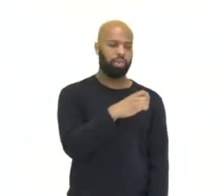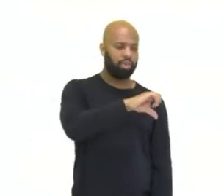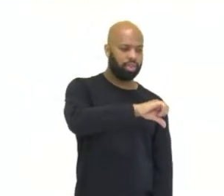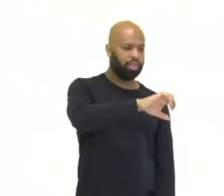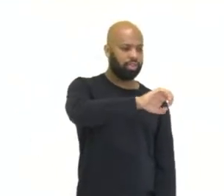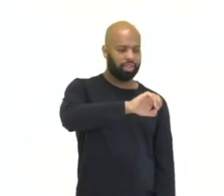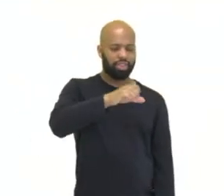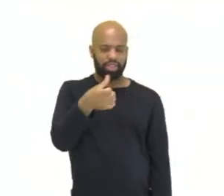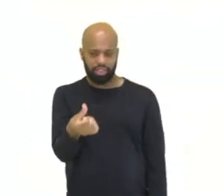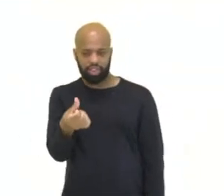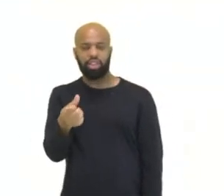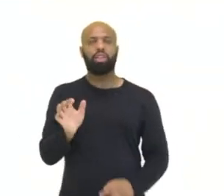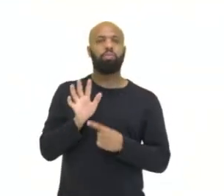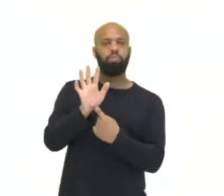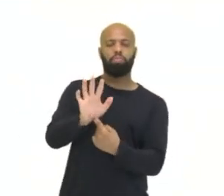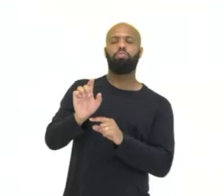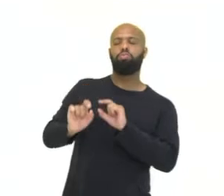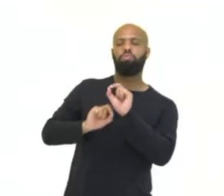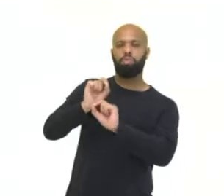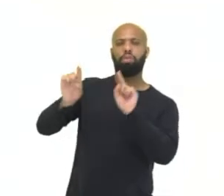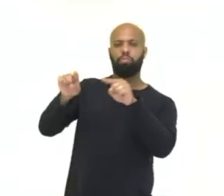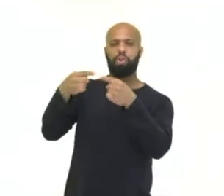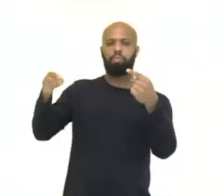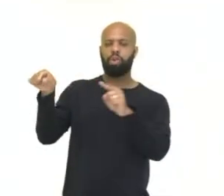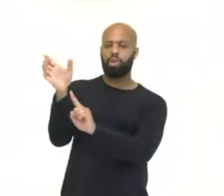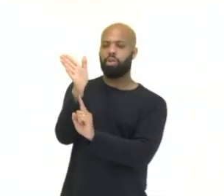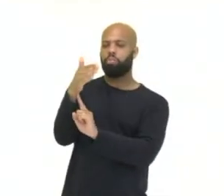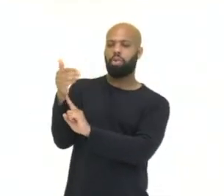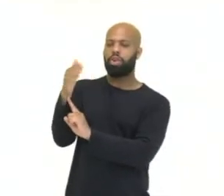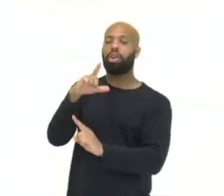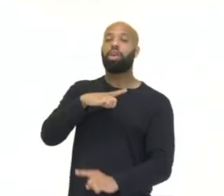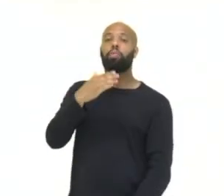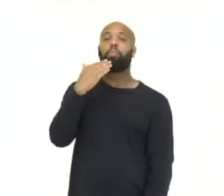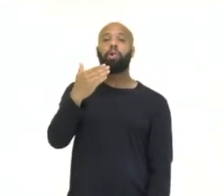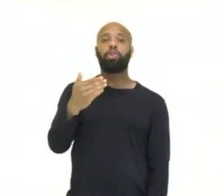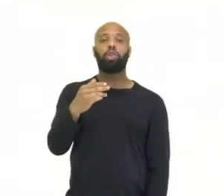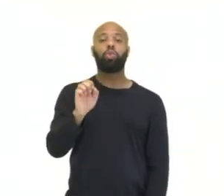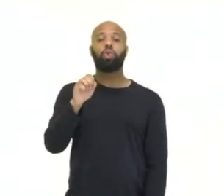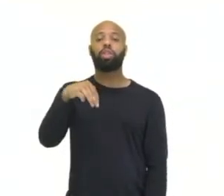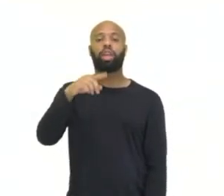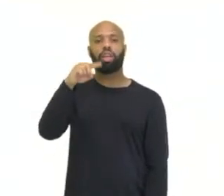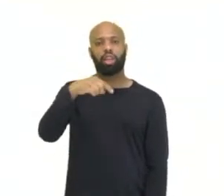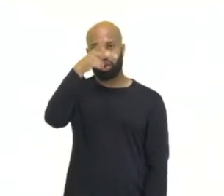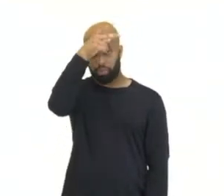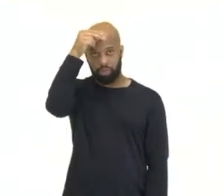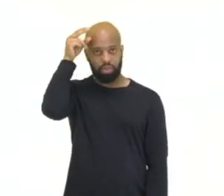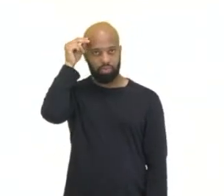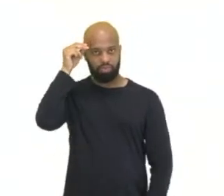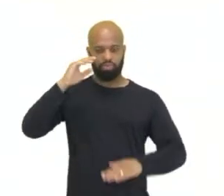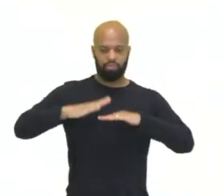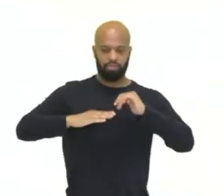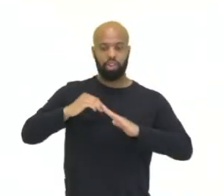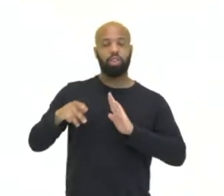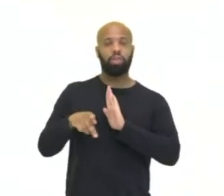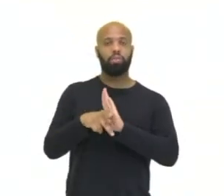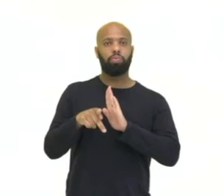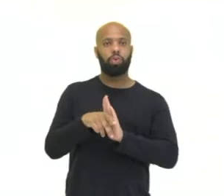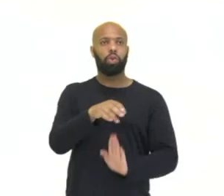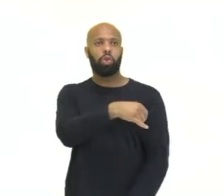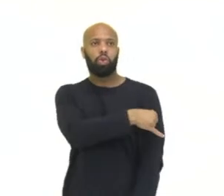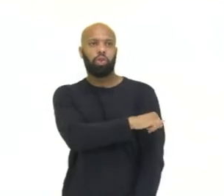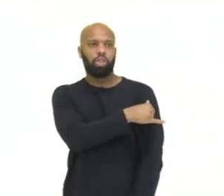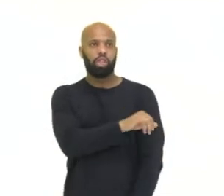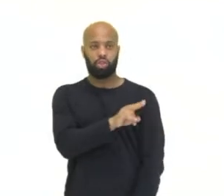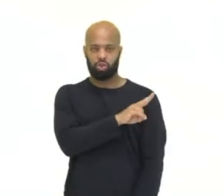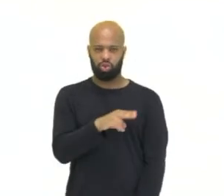é apresentado o hino à bandeira e surgiu de um pedido do prefeito do Rio de Janeiro, o Pereira Passos,